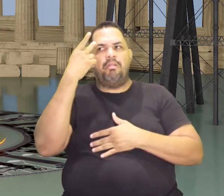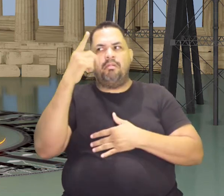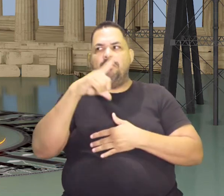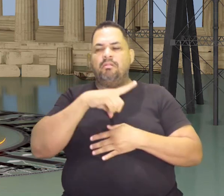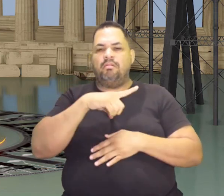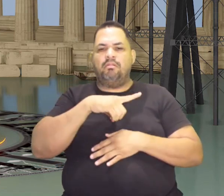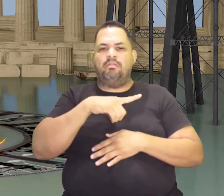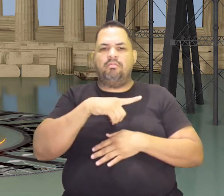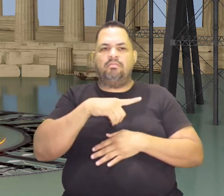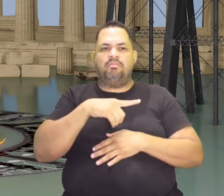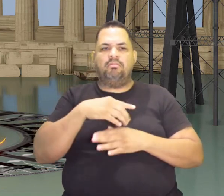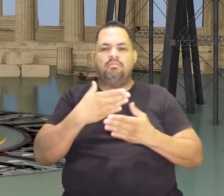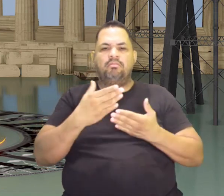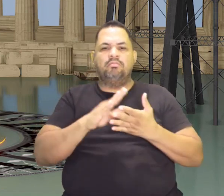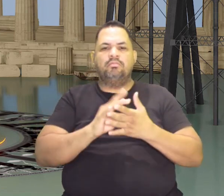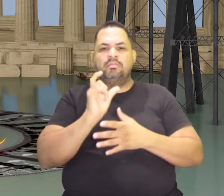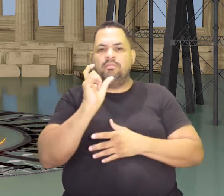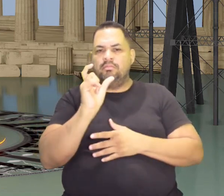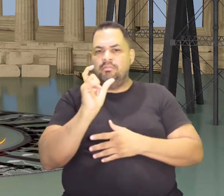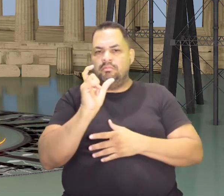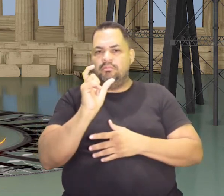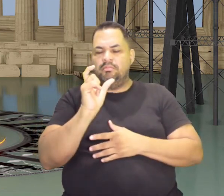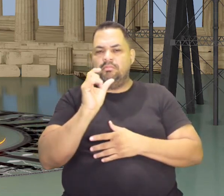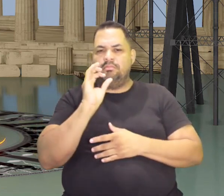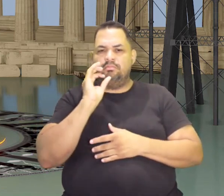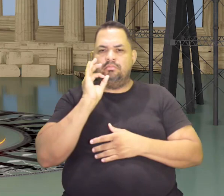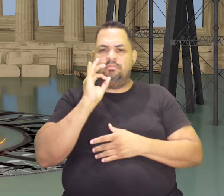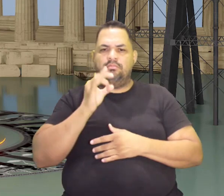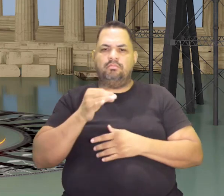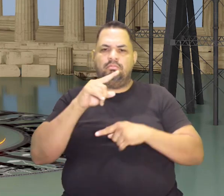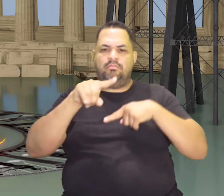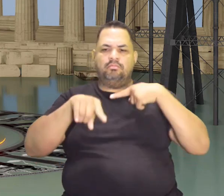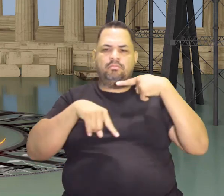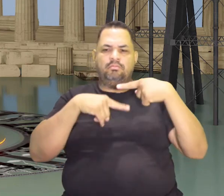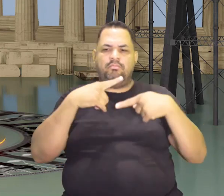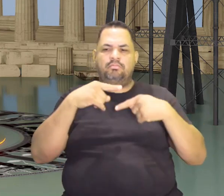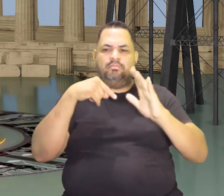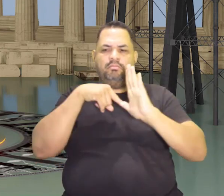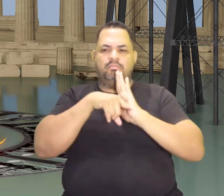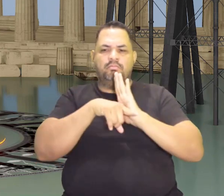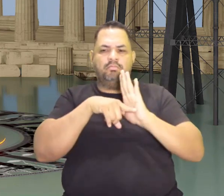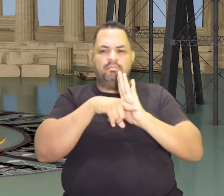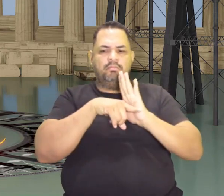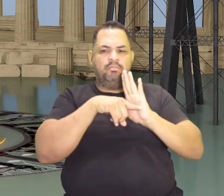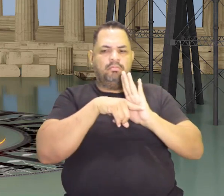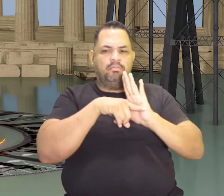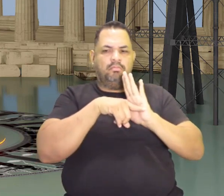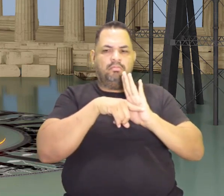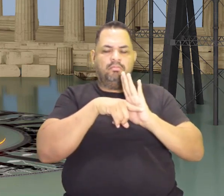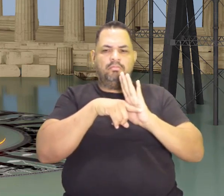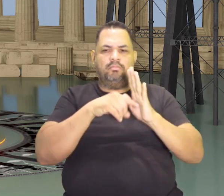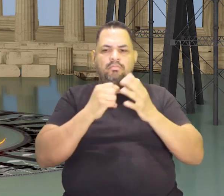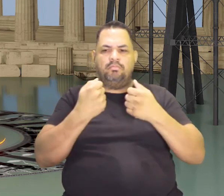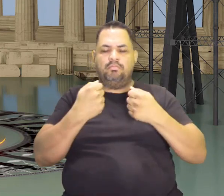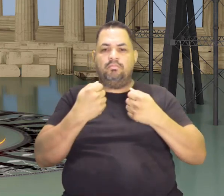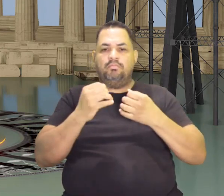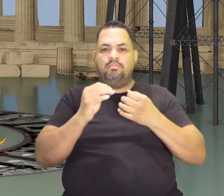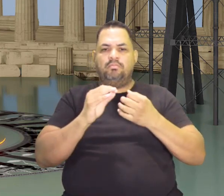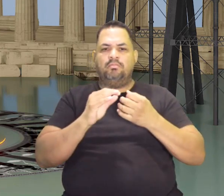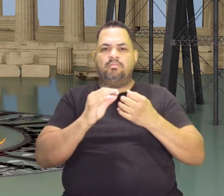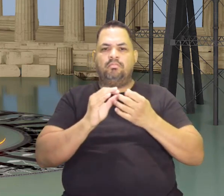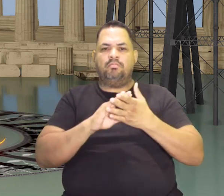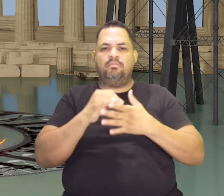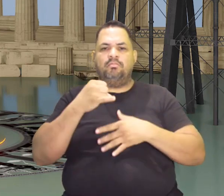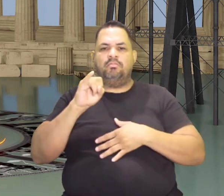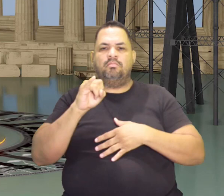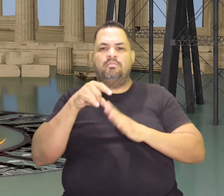Coisa que não é relevante. Essa palavra é certa. Aí depois eu vou ver a análise, né? Vou dar uma perspectiva. Ó, se